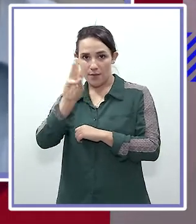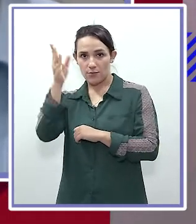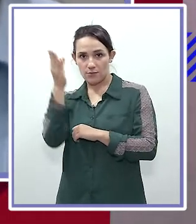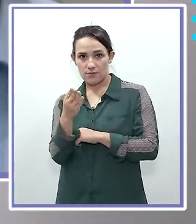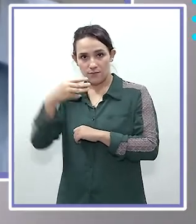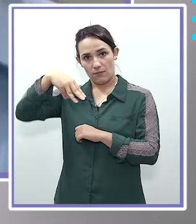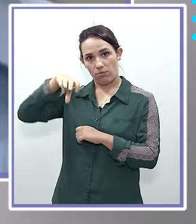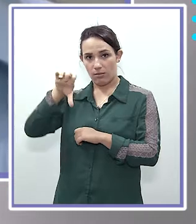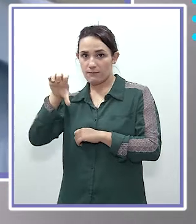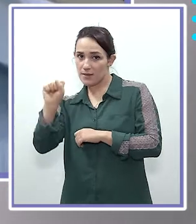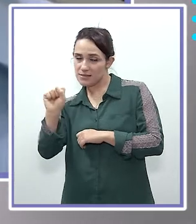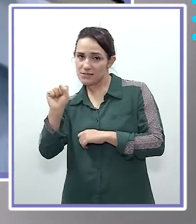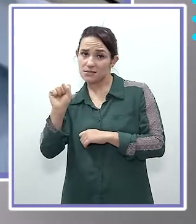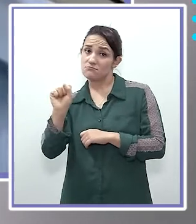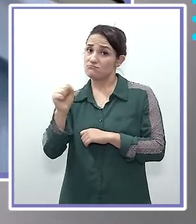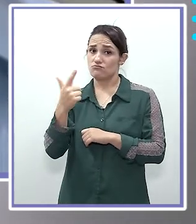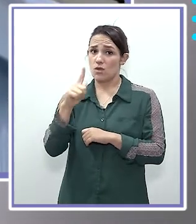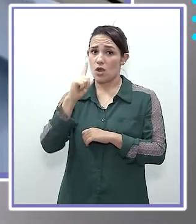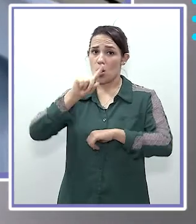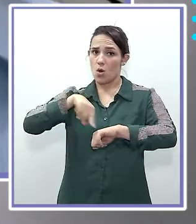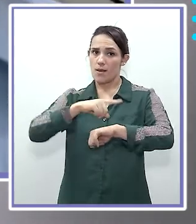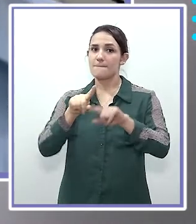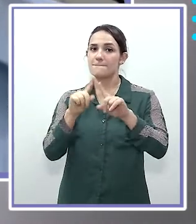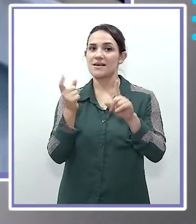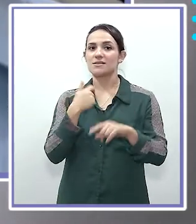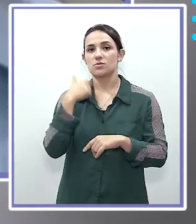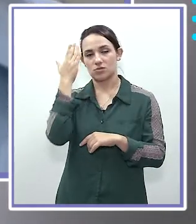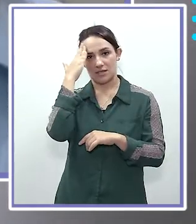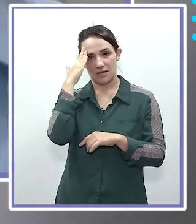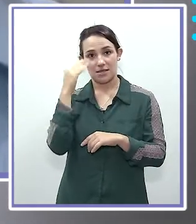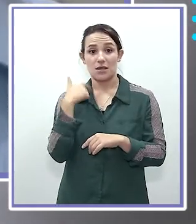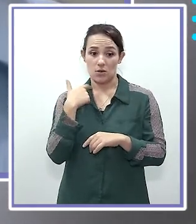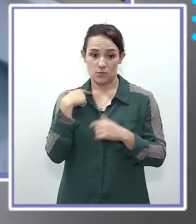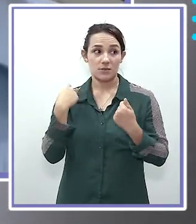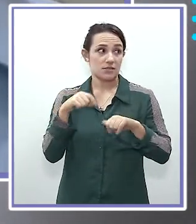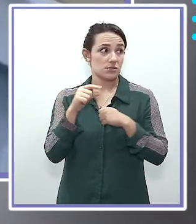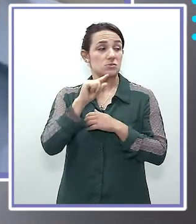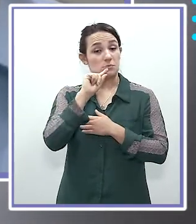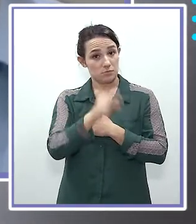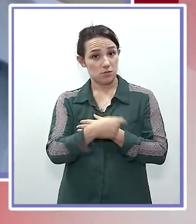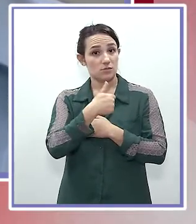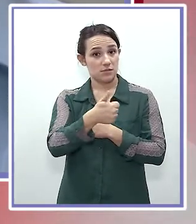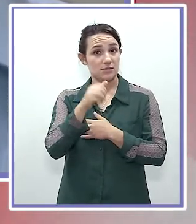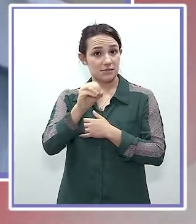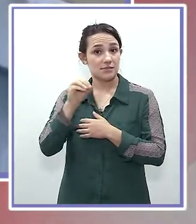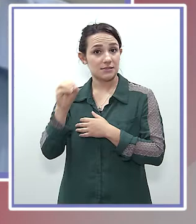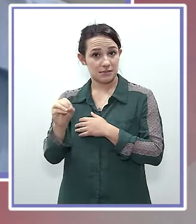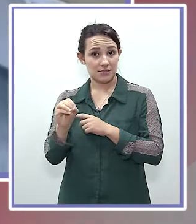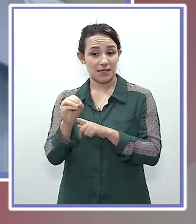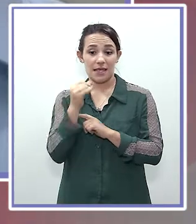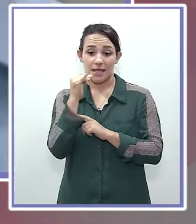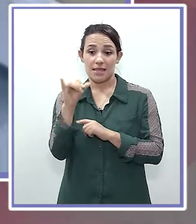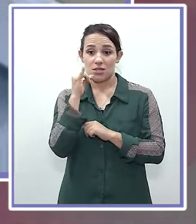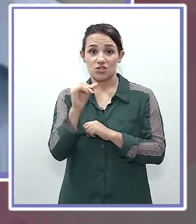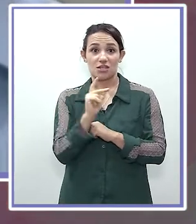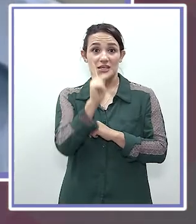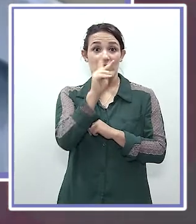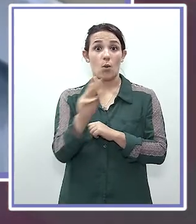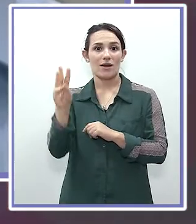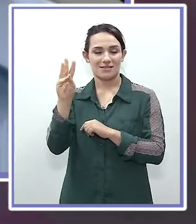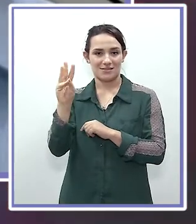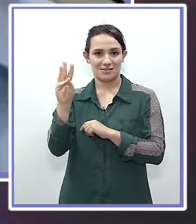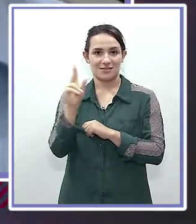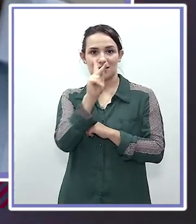aí ele não coloca as horas, mas aí você subentende que você vai precisar dessa disponibilidade de energia. E